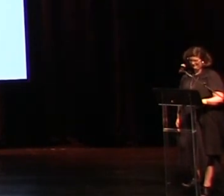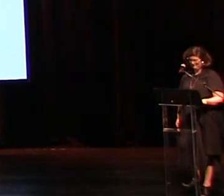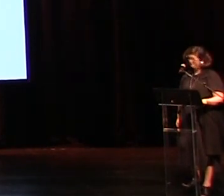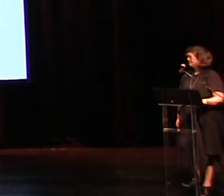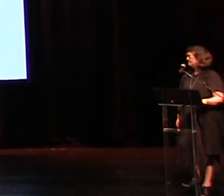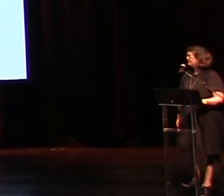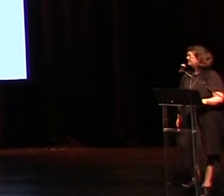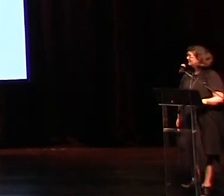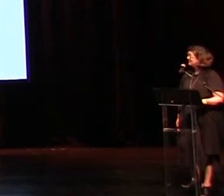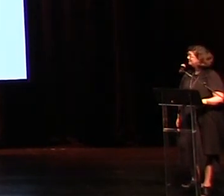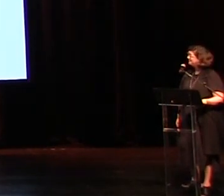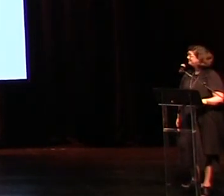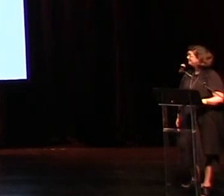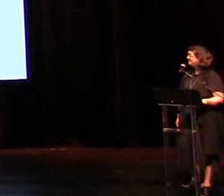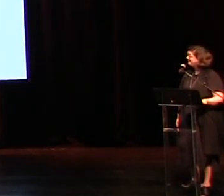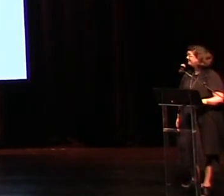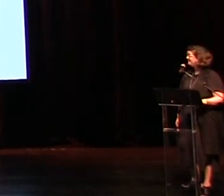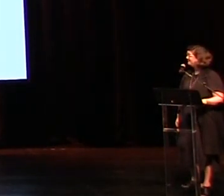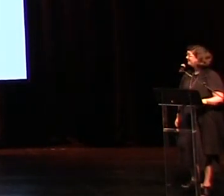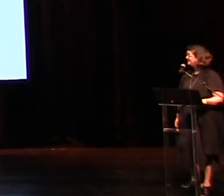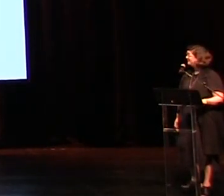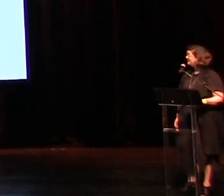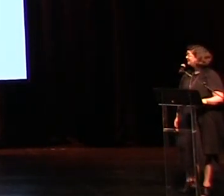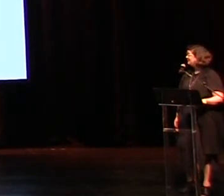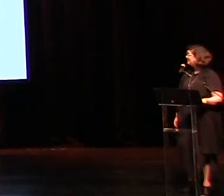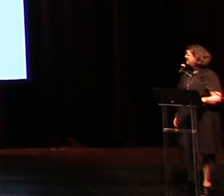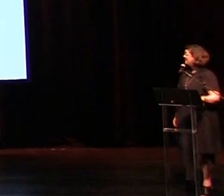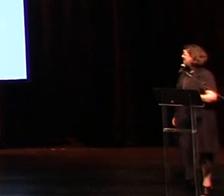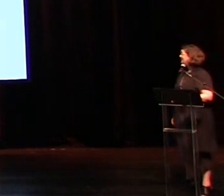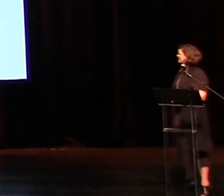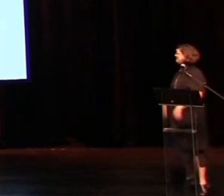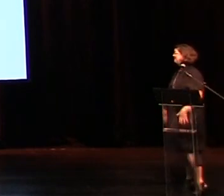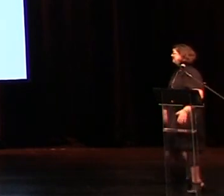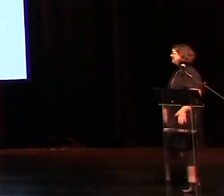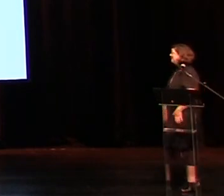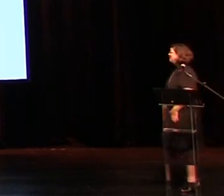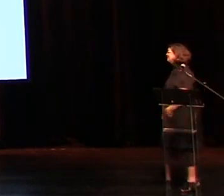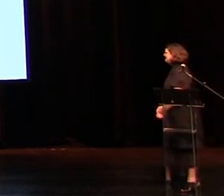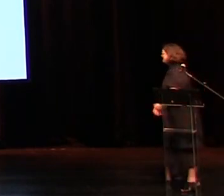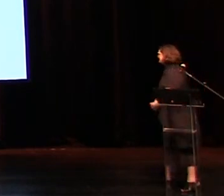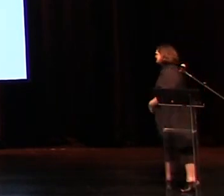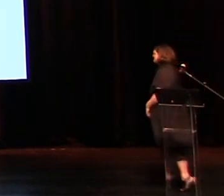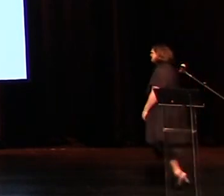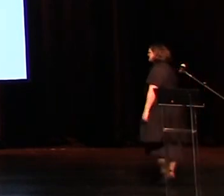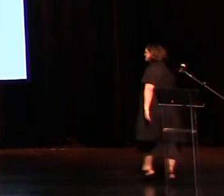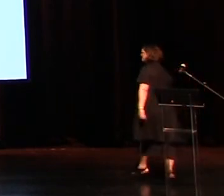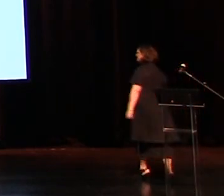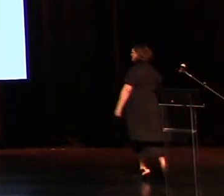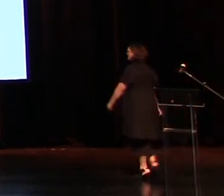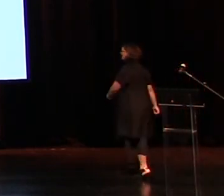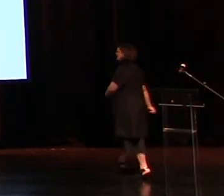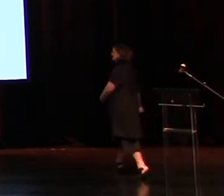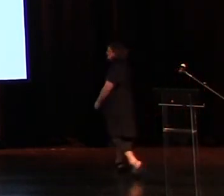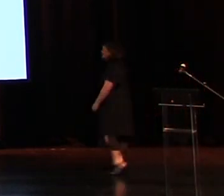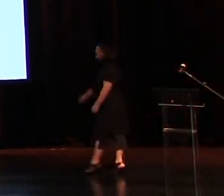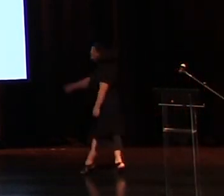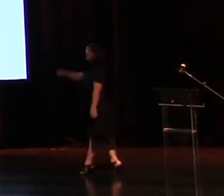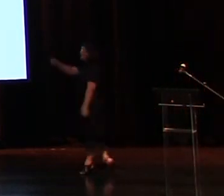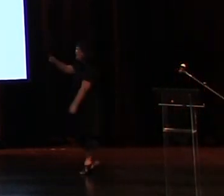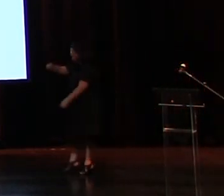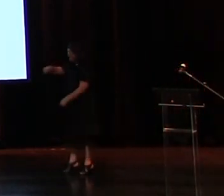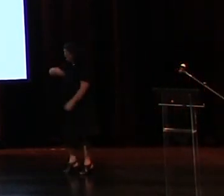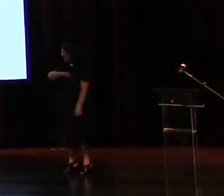me emociono um pouquinho, que eu também fui do Grêmio, enfim. O pessoal que está aí na